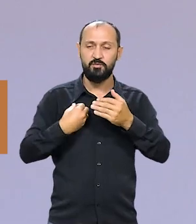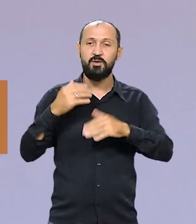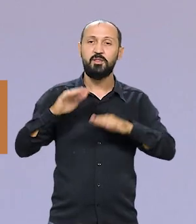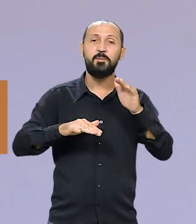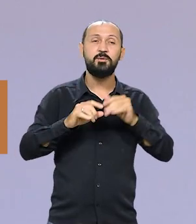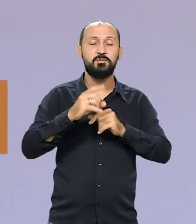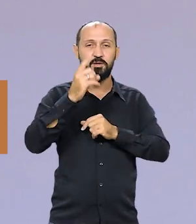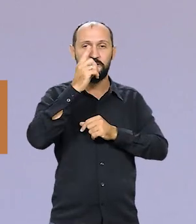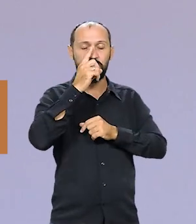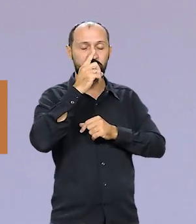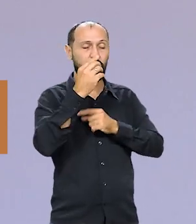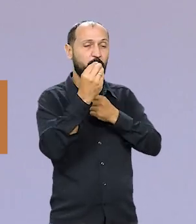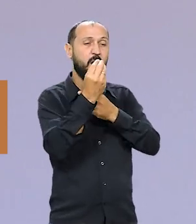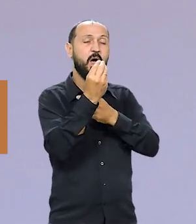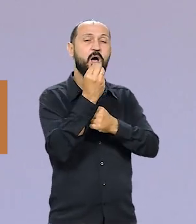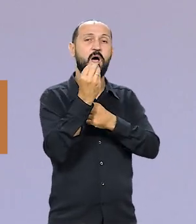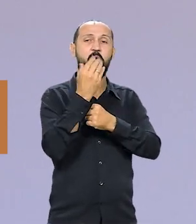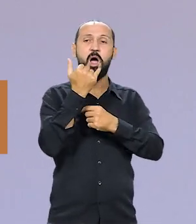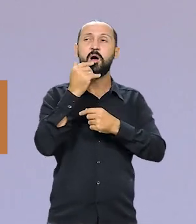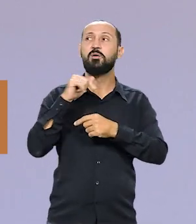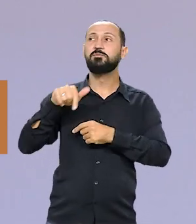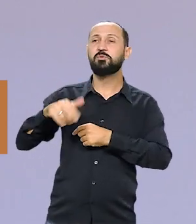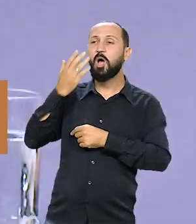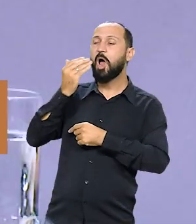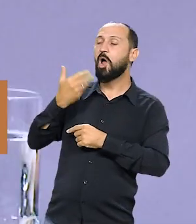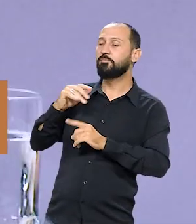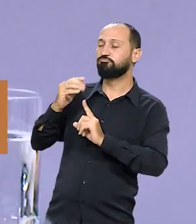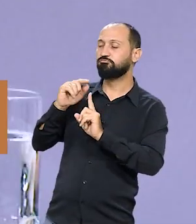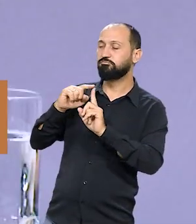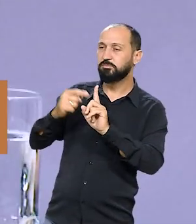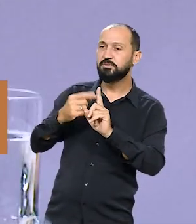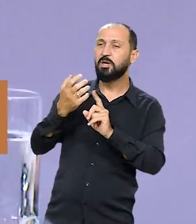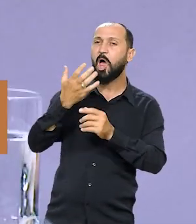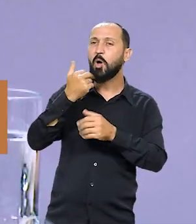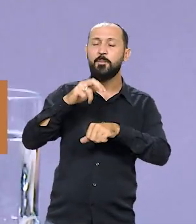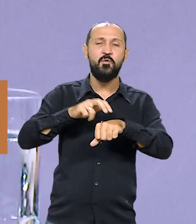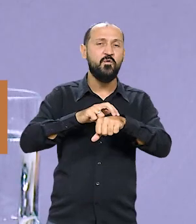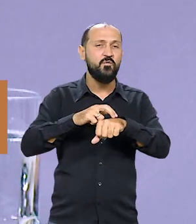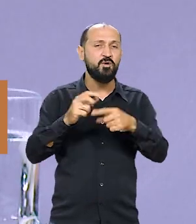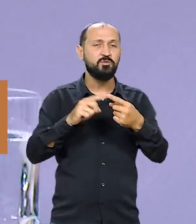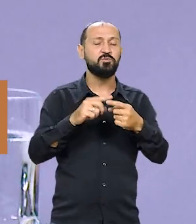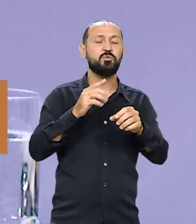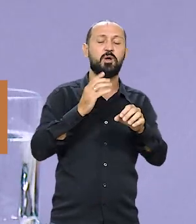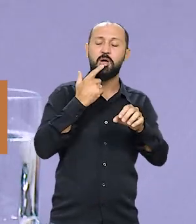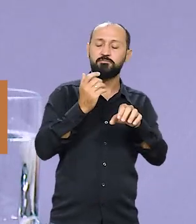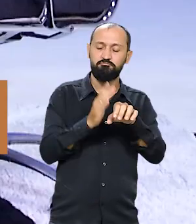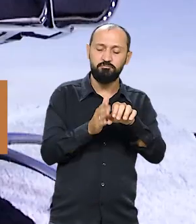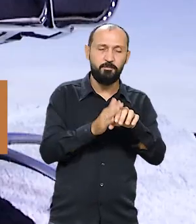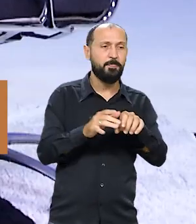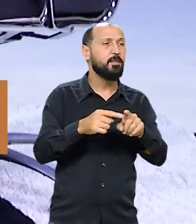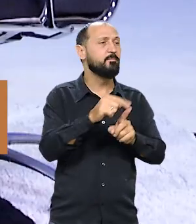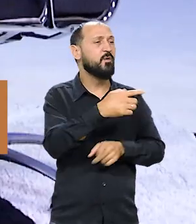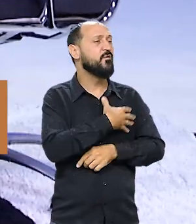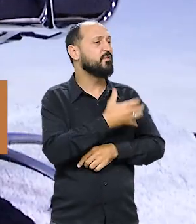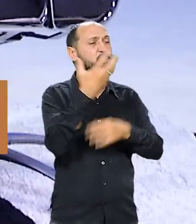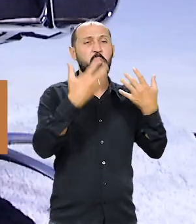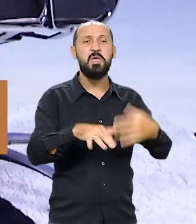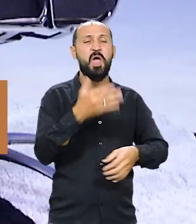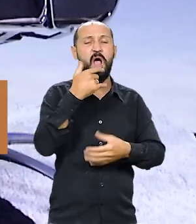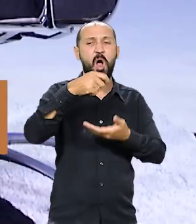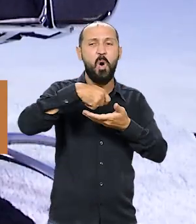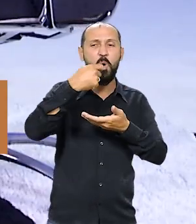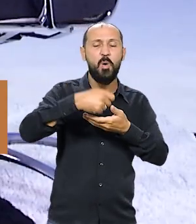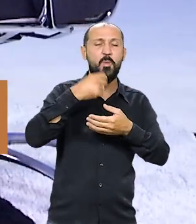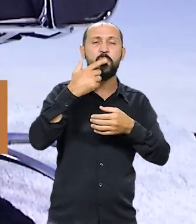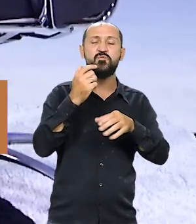fora depende do que sua mãe basicamente comeu na vida. Então, se ela não comeu verdura, se ela não comeu tomate, aí chega lá, mas